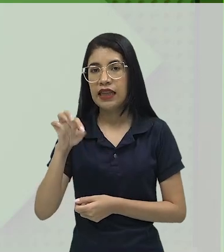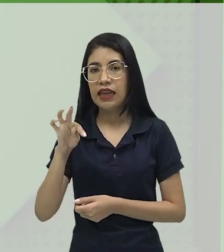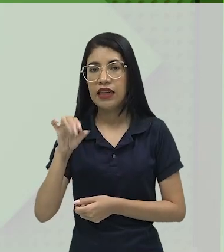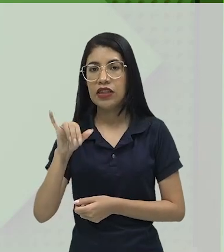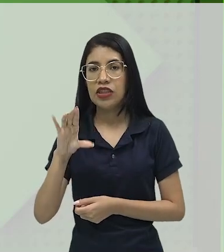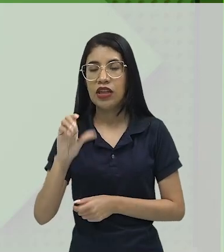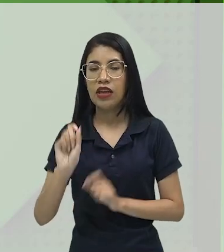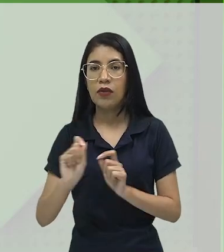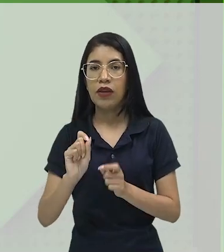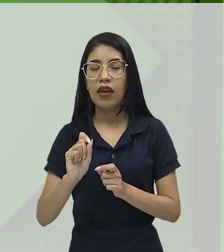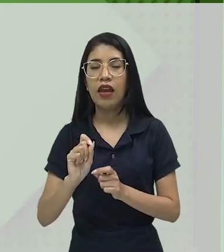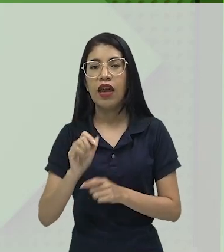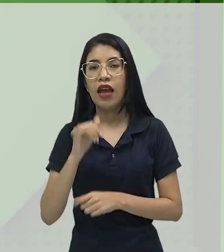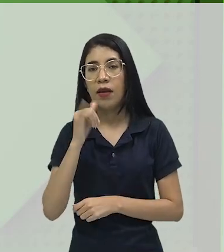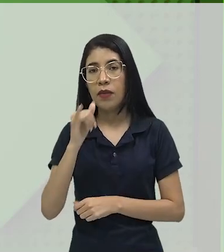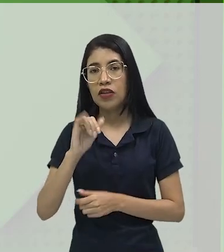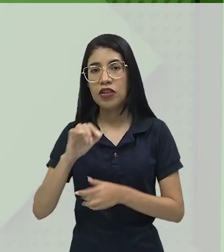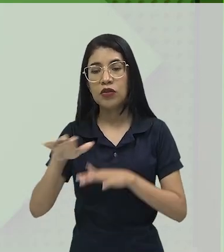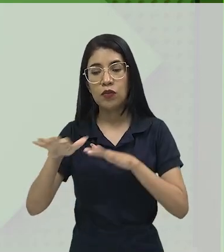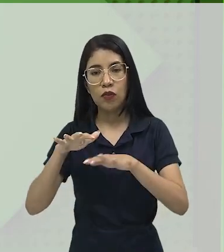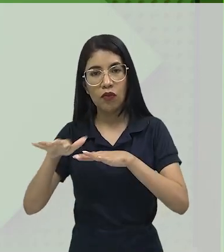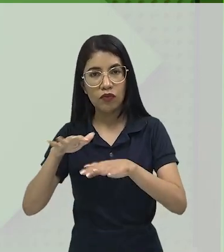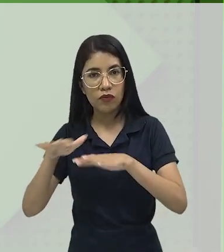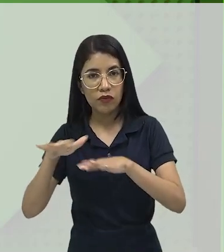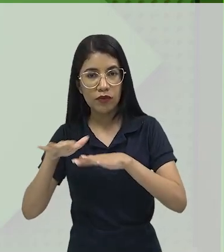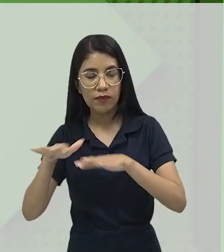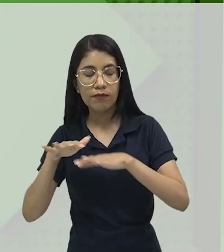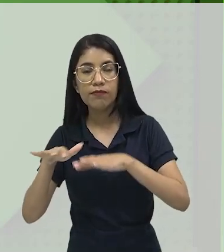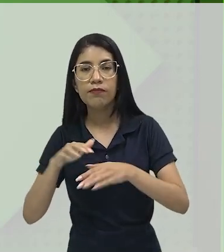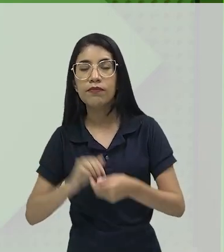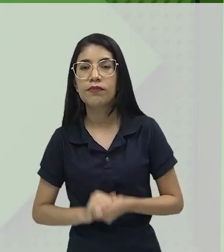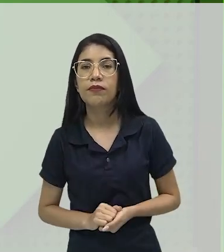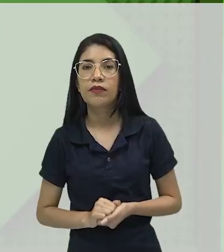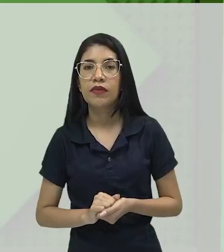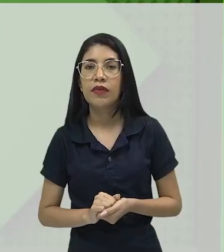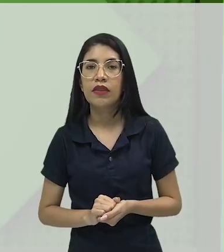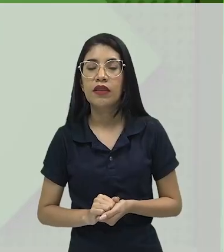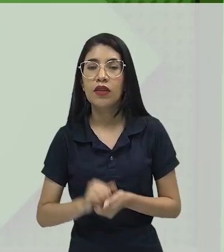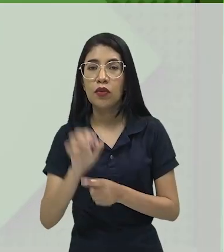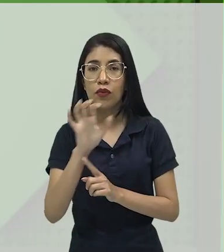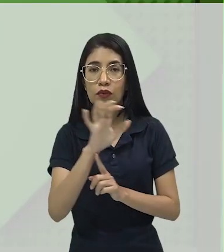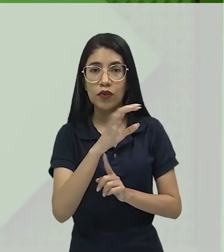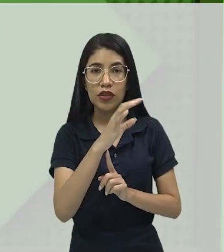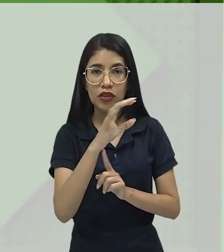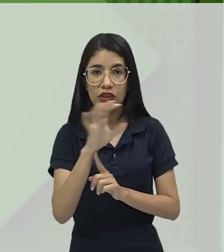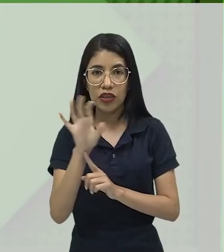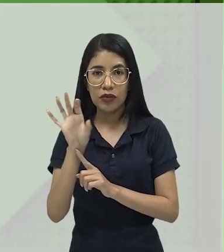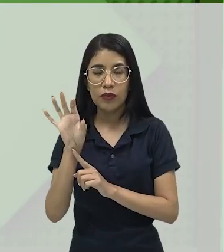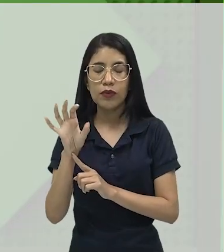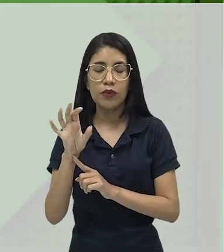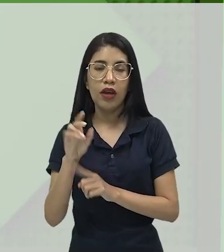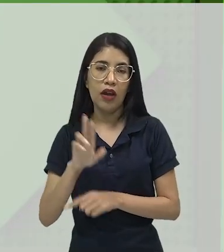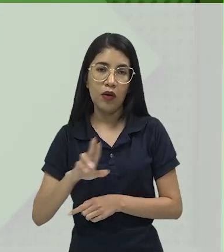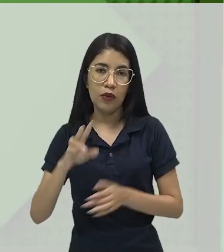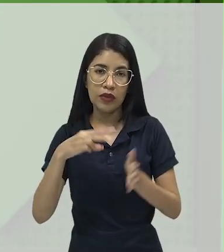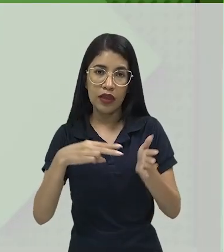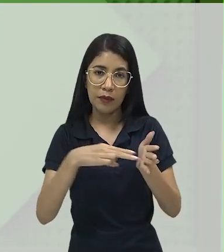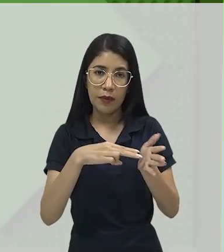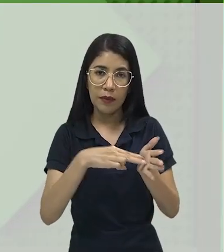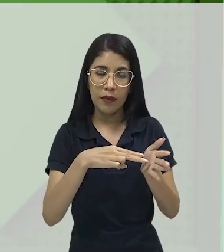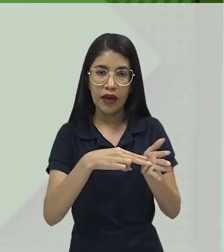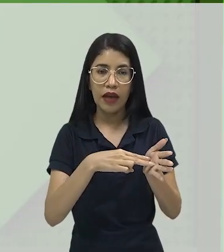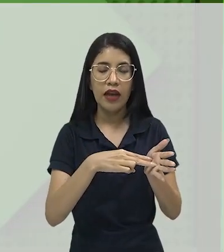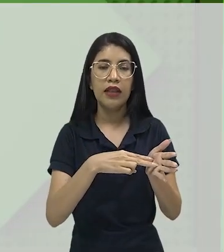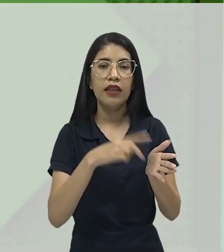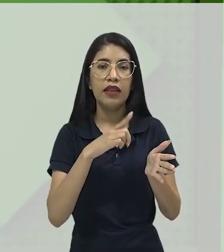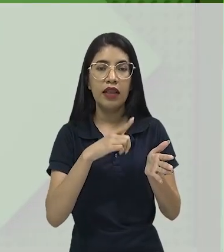mecânica, é a energia do movimento. Então, os ventiladores, eles são ligados na tomada e aí eles vão receber